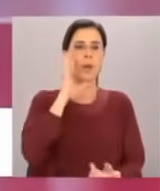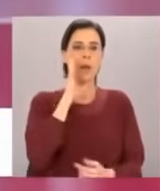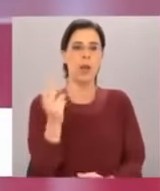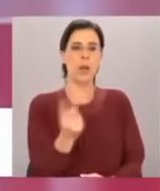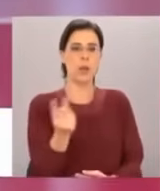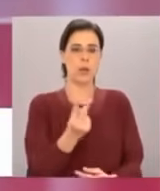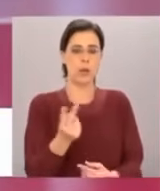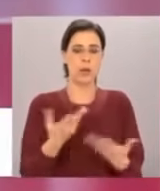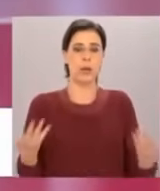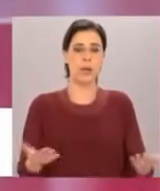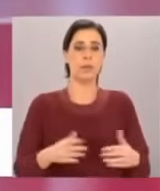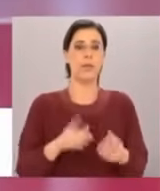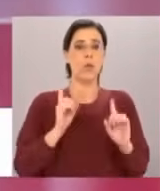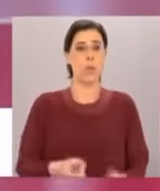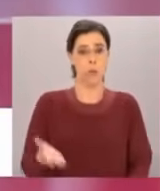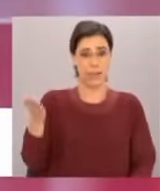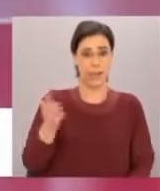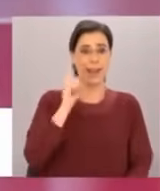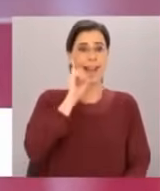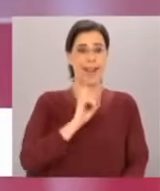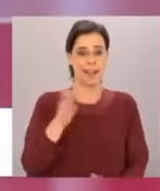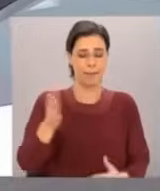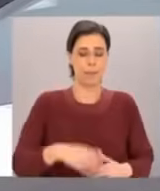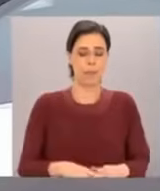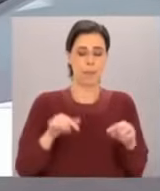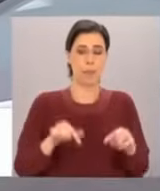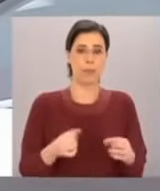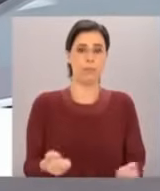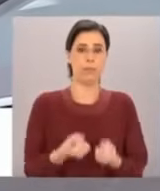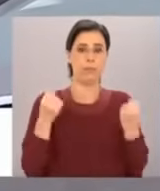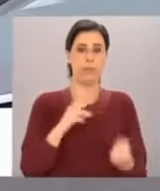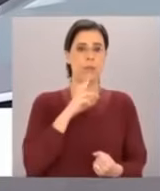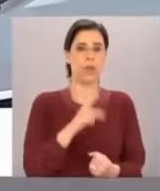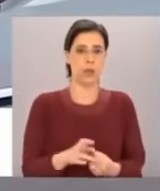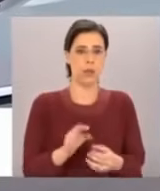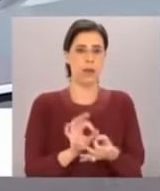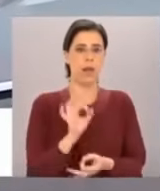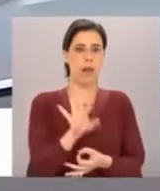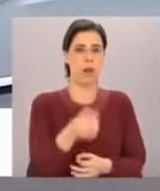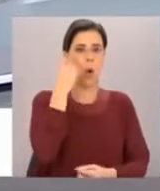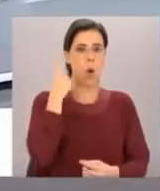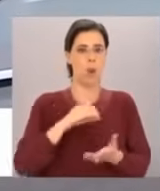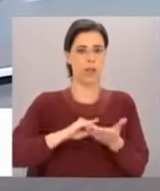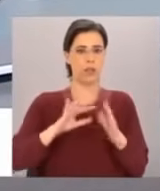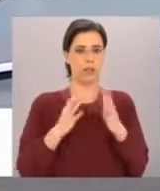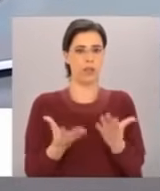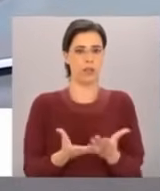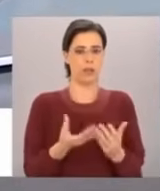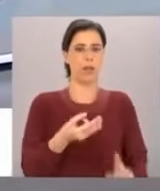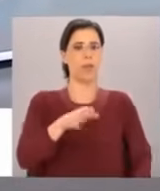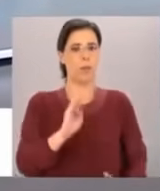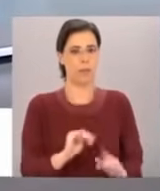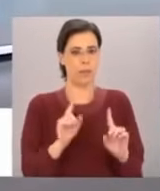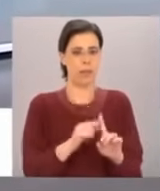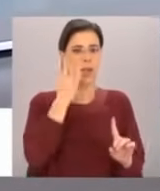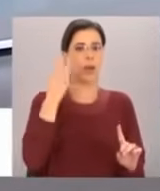aos dois e nesse real vou começar a pôr-se hoje recusou a responder ao repto deixado ontem pelo secretário-geral do